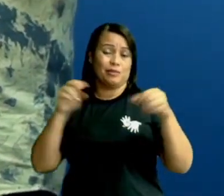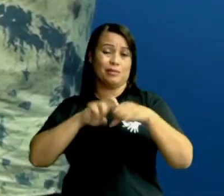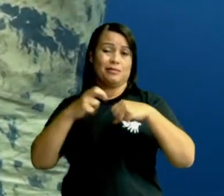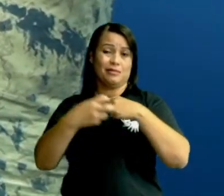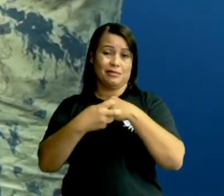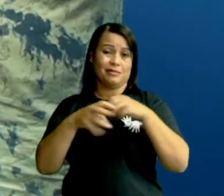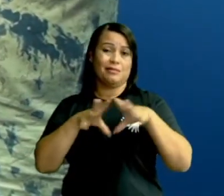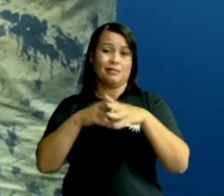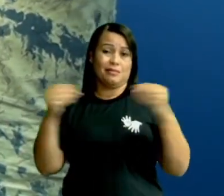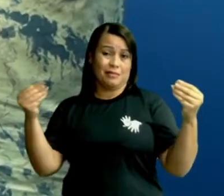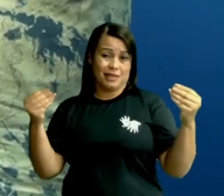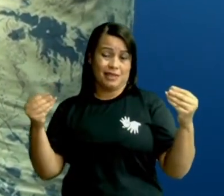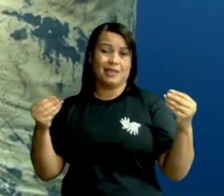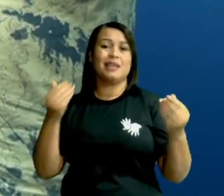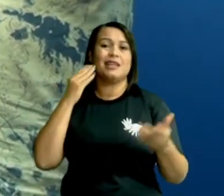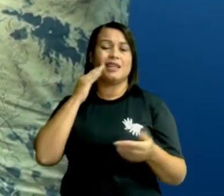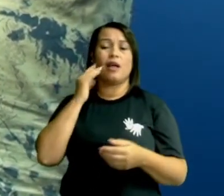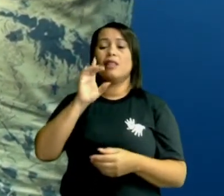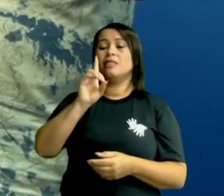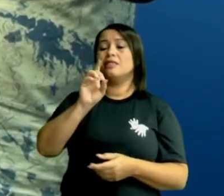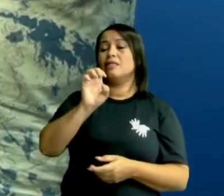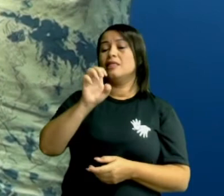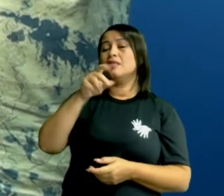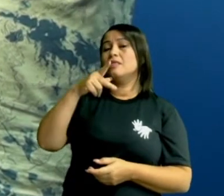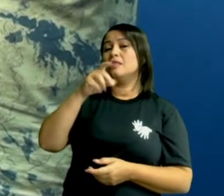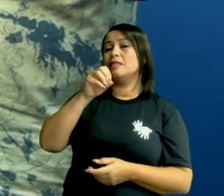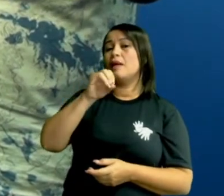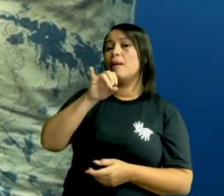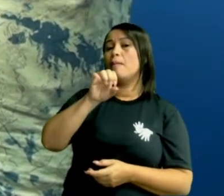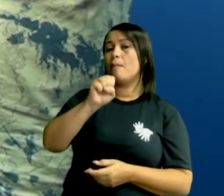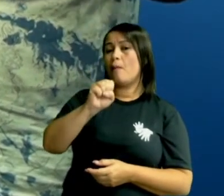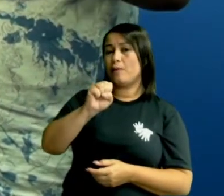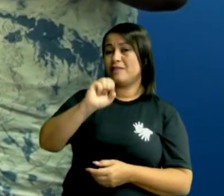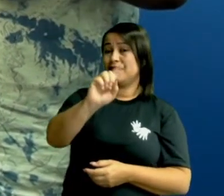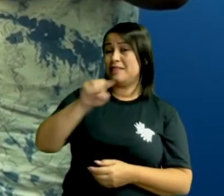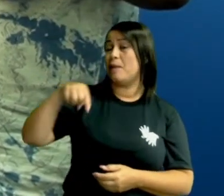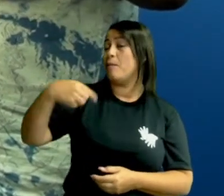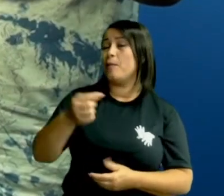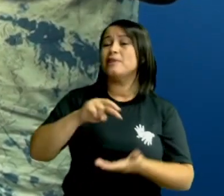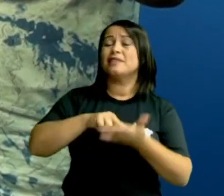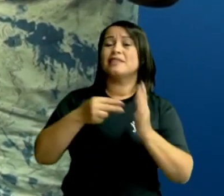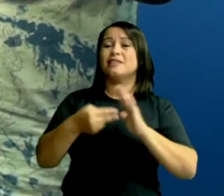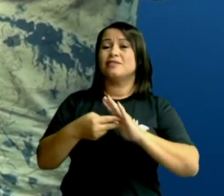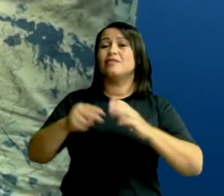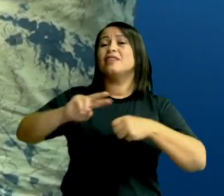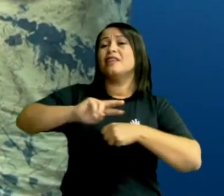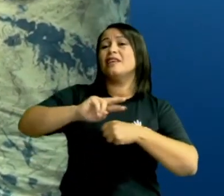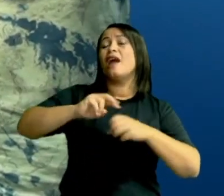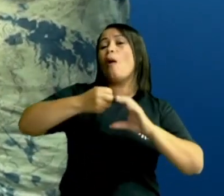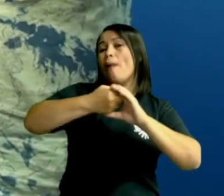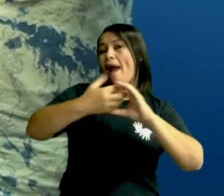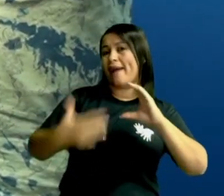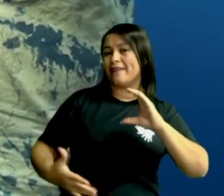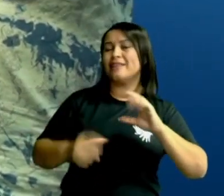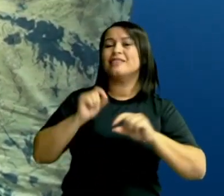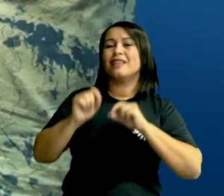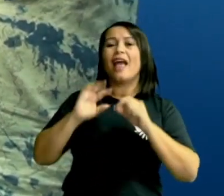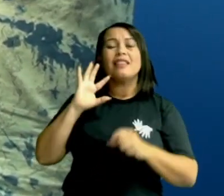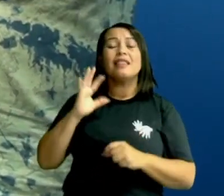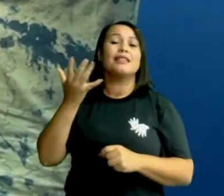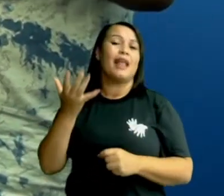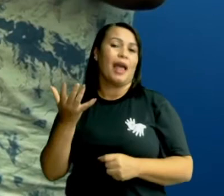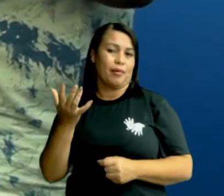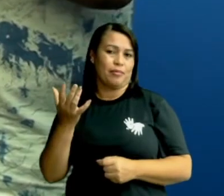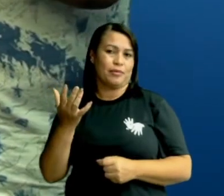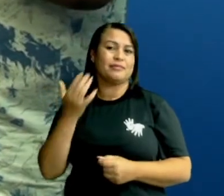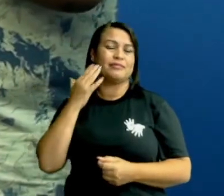Então, depois está expressando um sentido, uma característica, uma circunstância de tempo. Ou seja, quando?